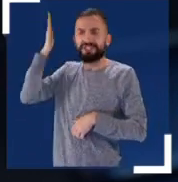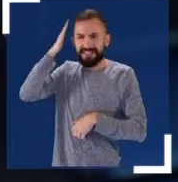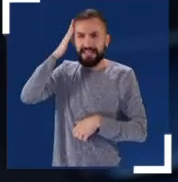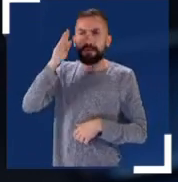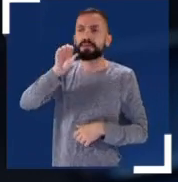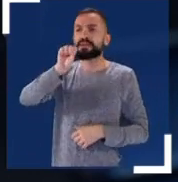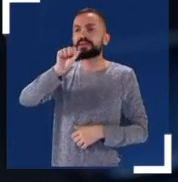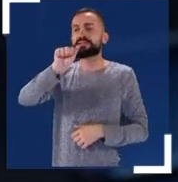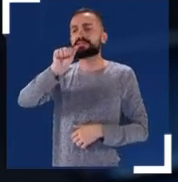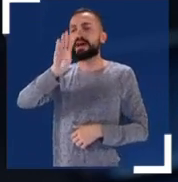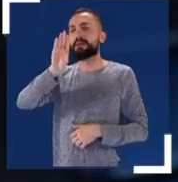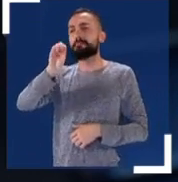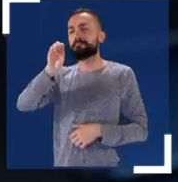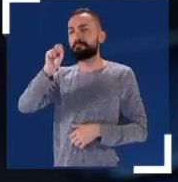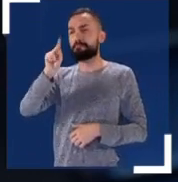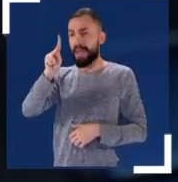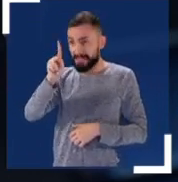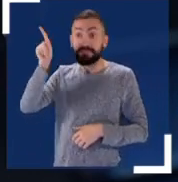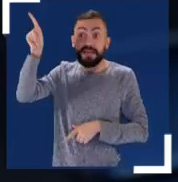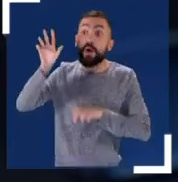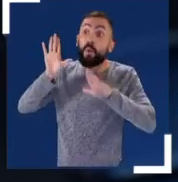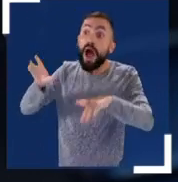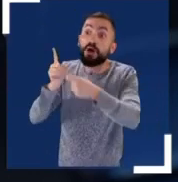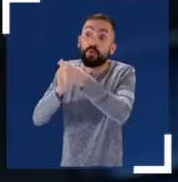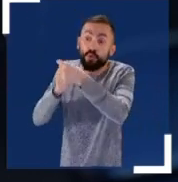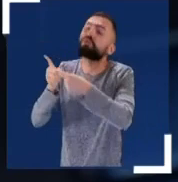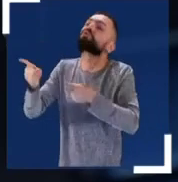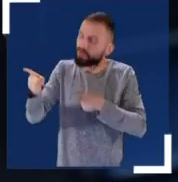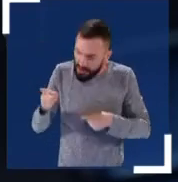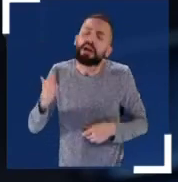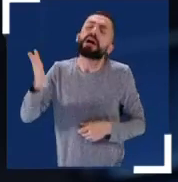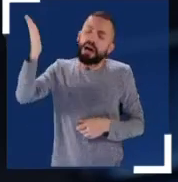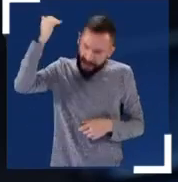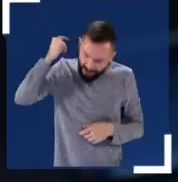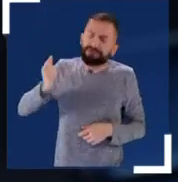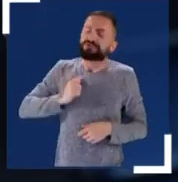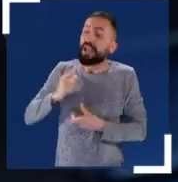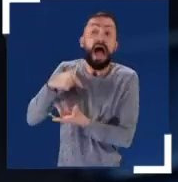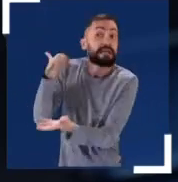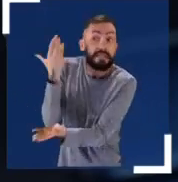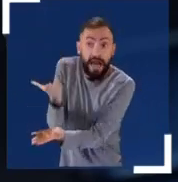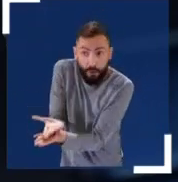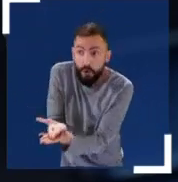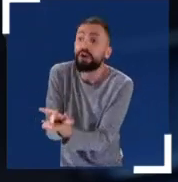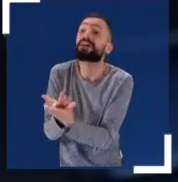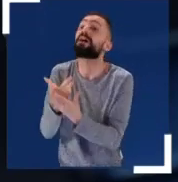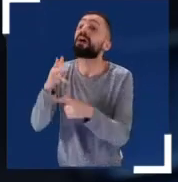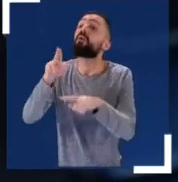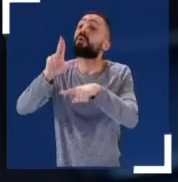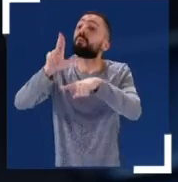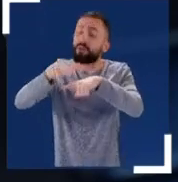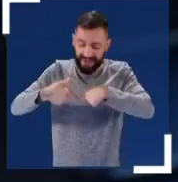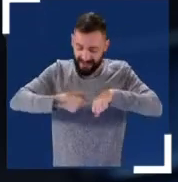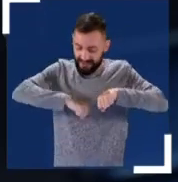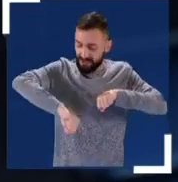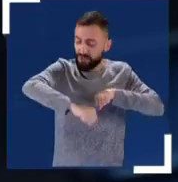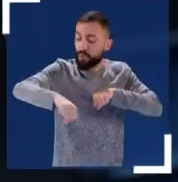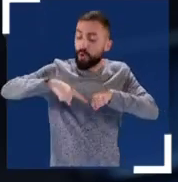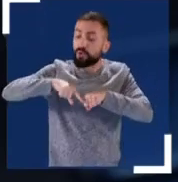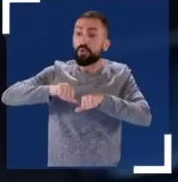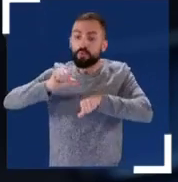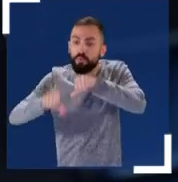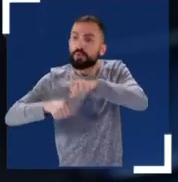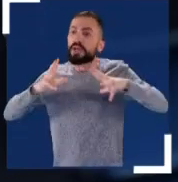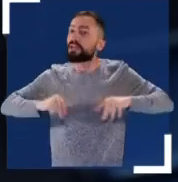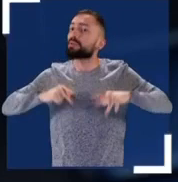Sabesp em Guarulhos. Guarulhos, até então, colocava, e ainda nesse momento, coloca o seu esgoto em natura no Rio Tietê. É muito importante